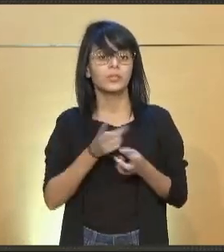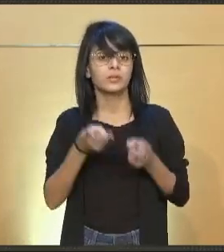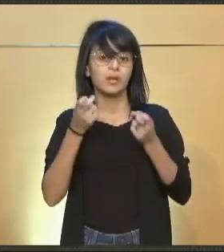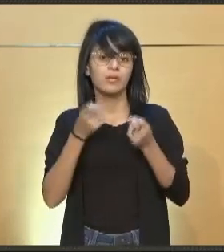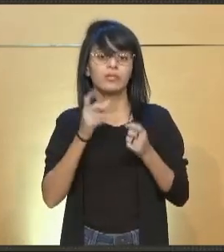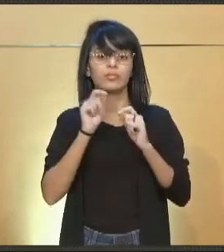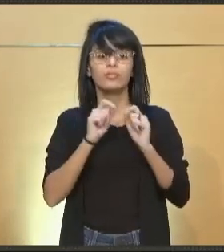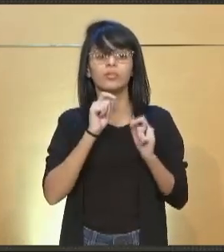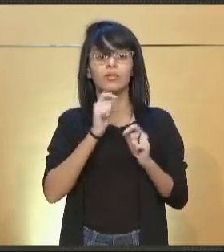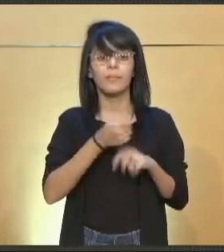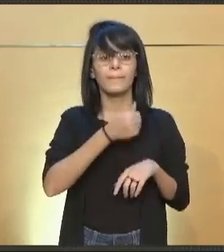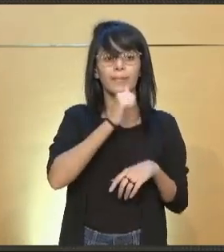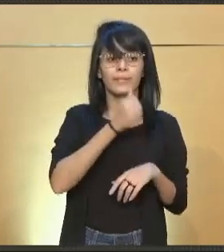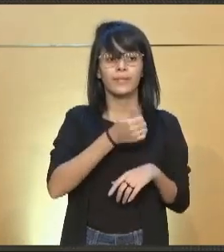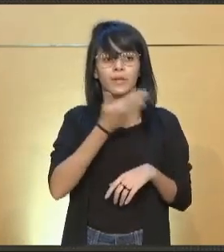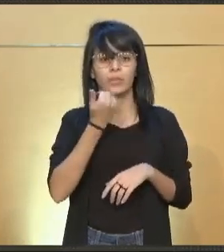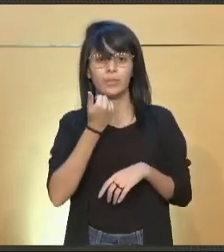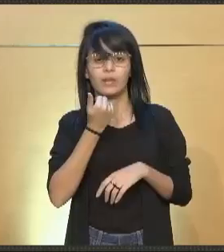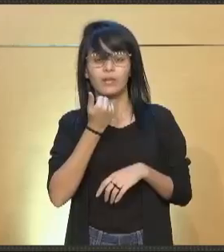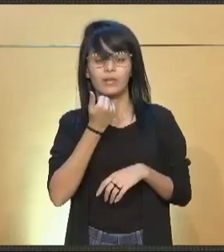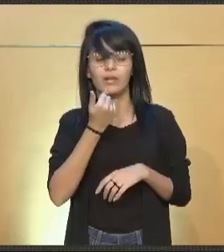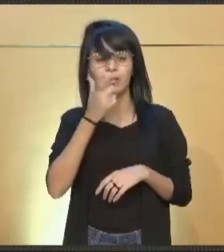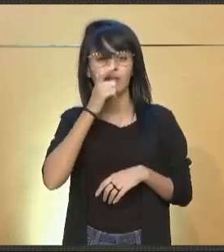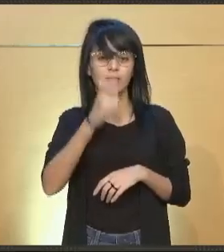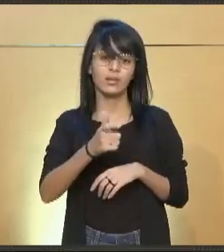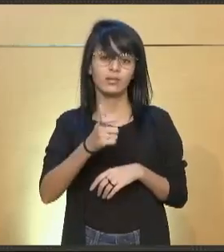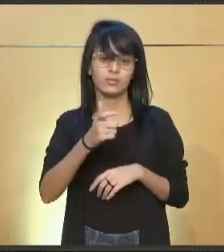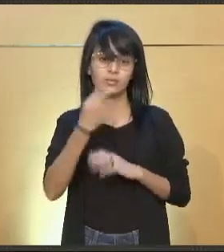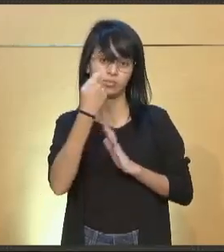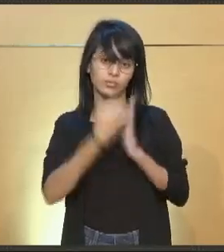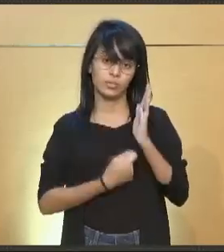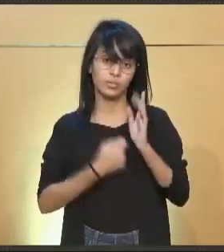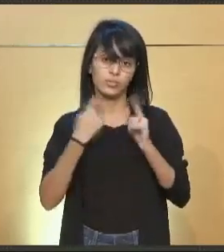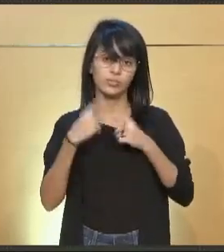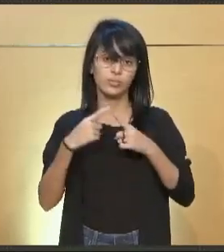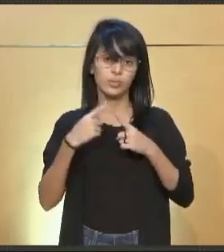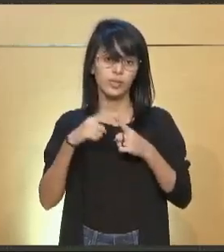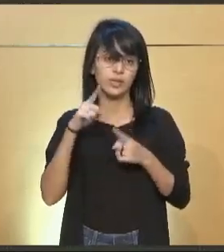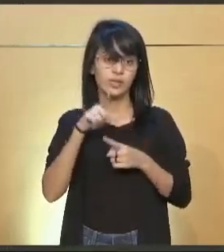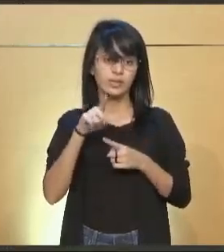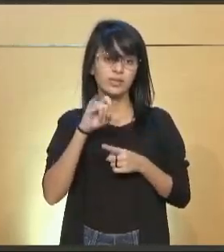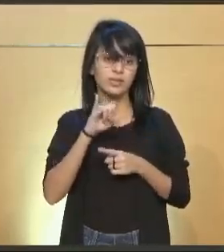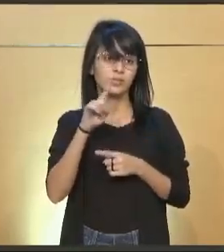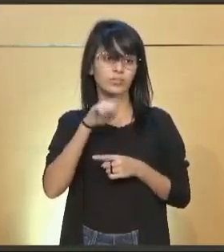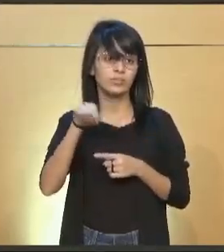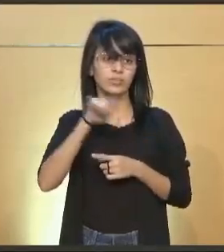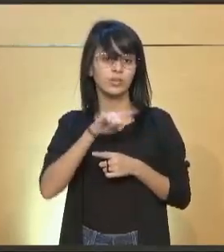beber é bem interessante nesse texto. Porque se você consegue controlar, por meio do